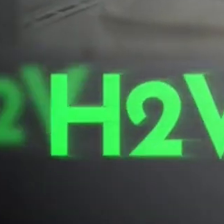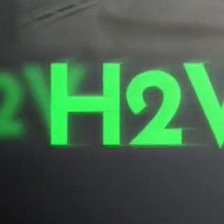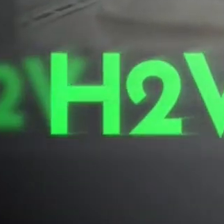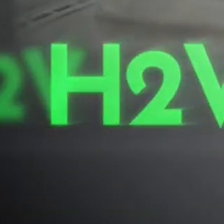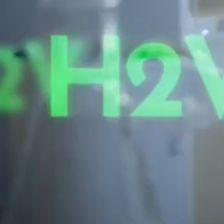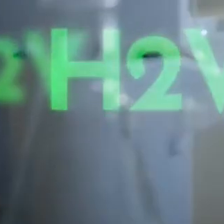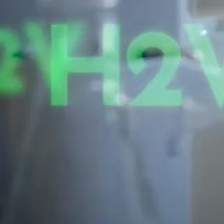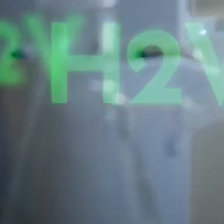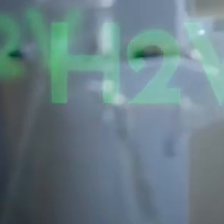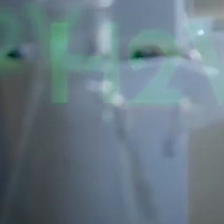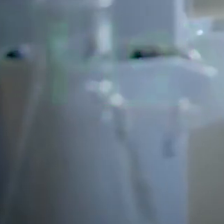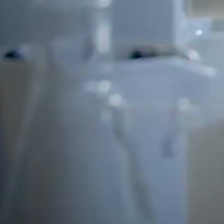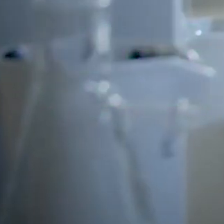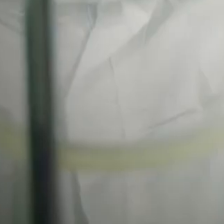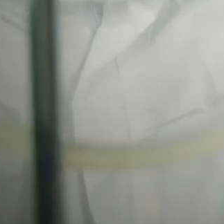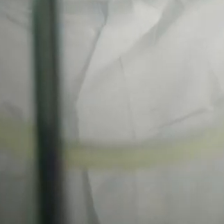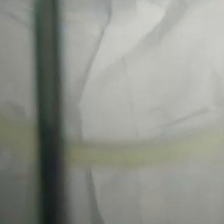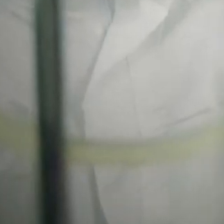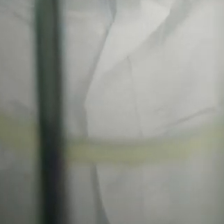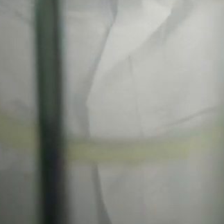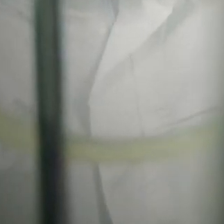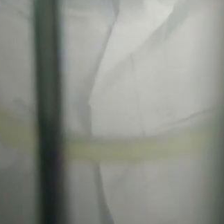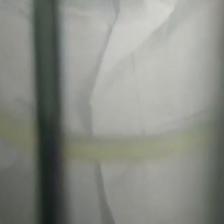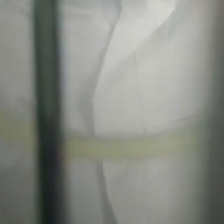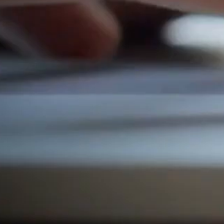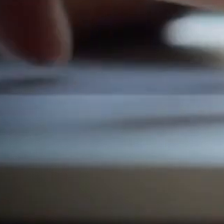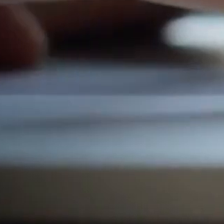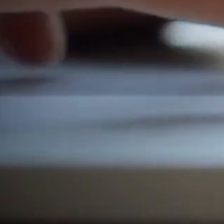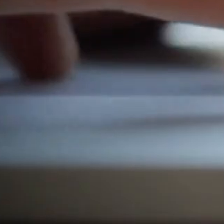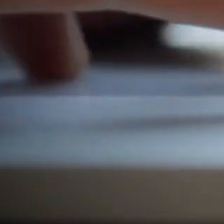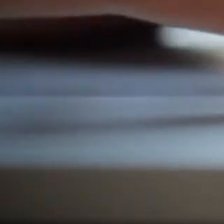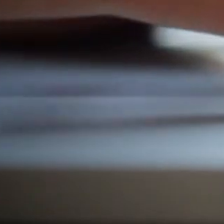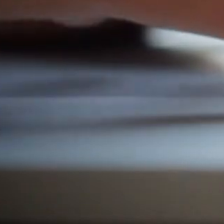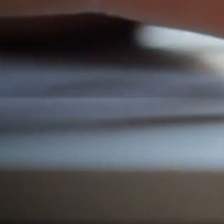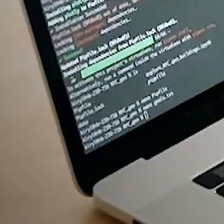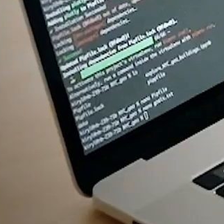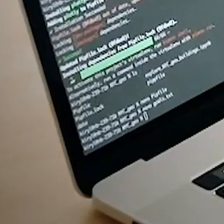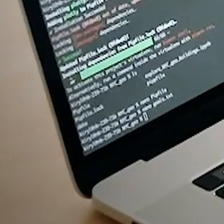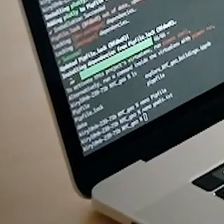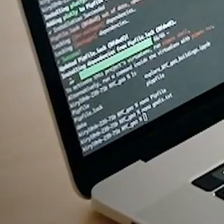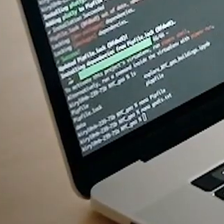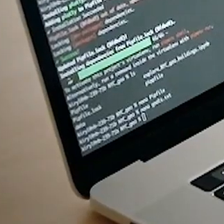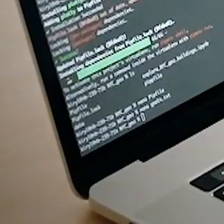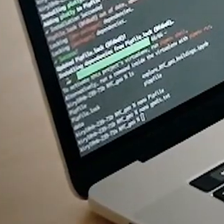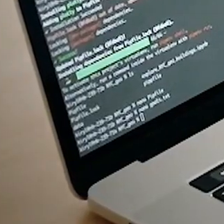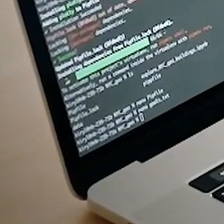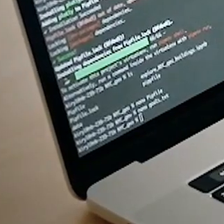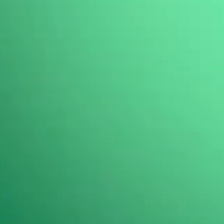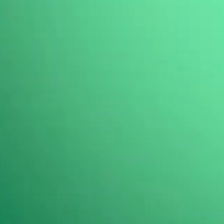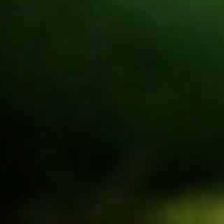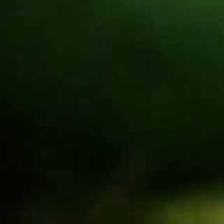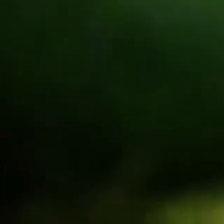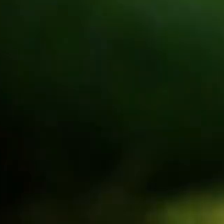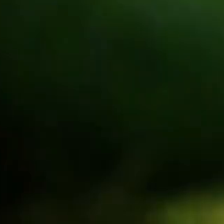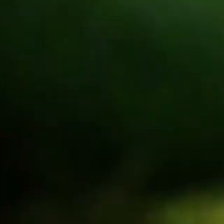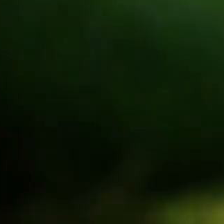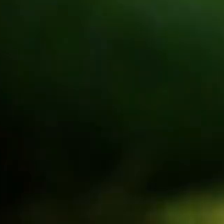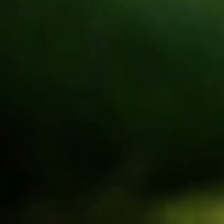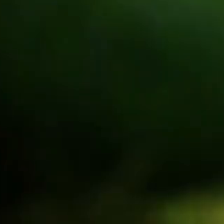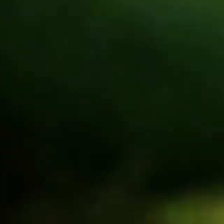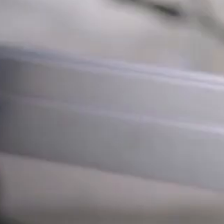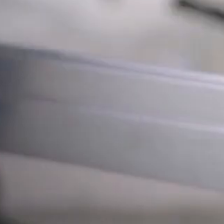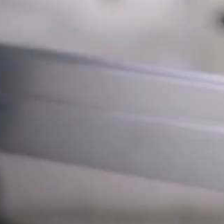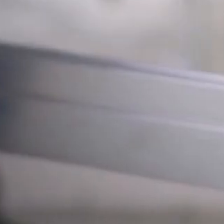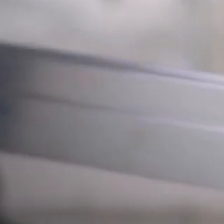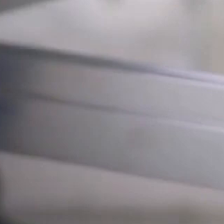vai gerar empregos nas áreas de pesquisa, especialização, engenharia, tecnologia e regulação. E no Brasil é